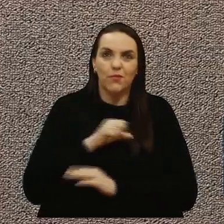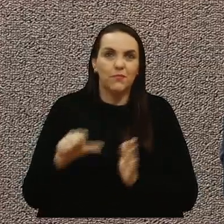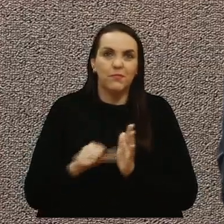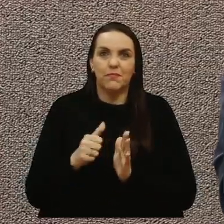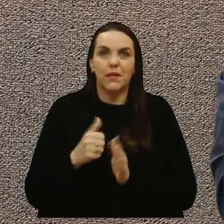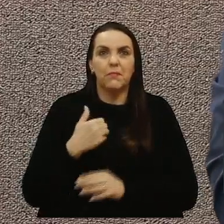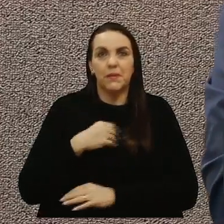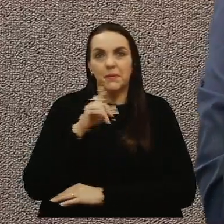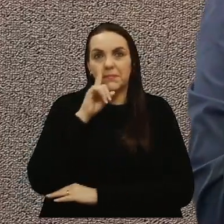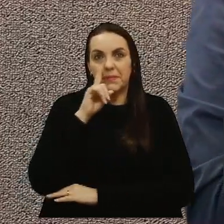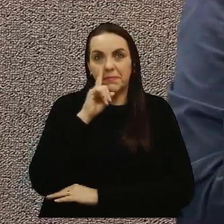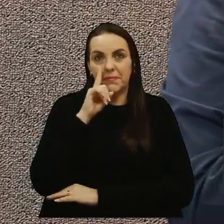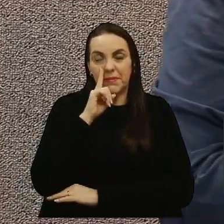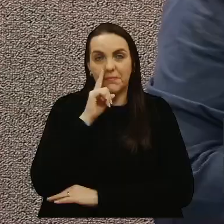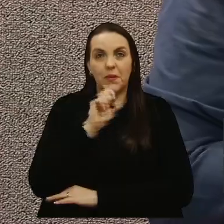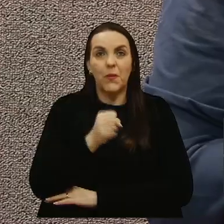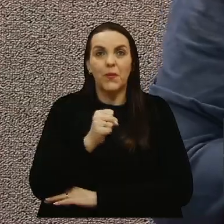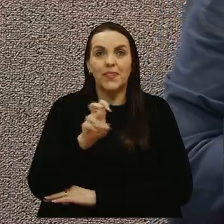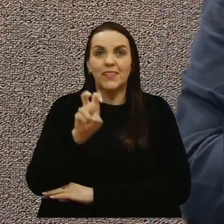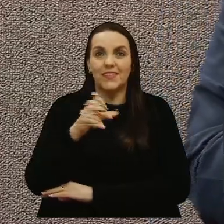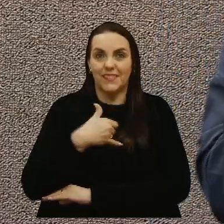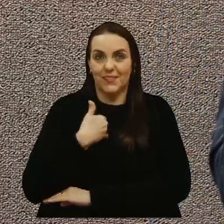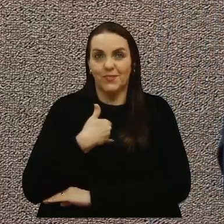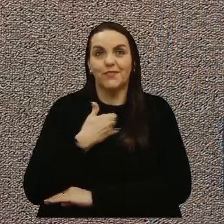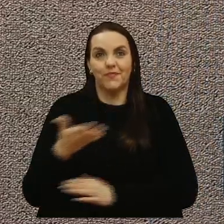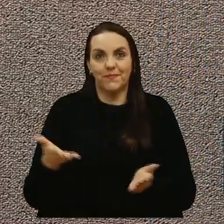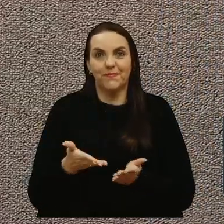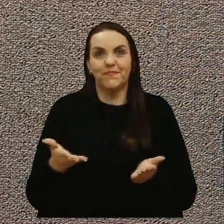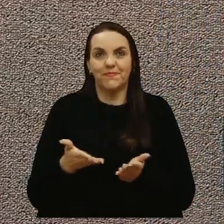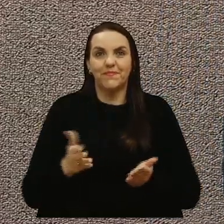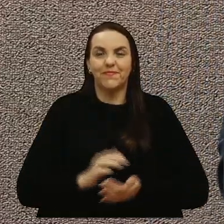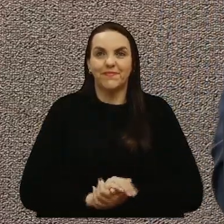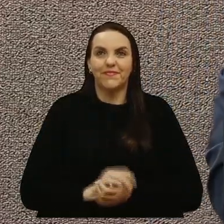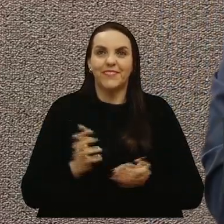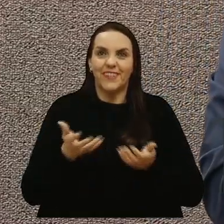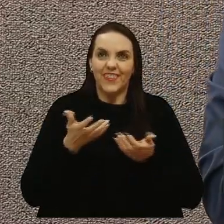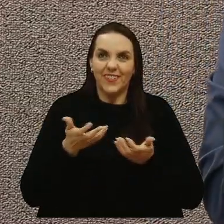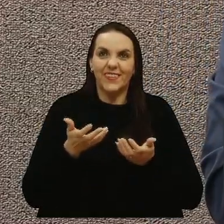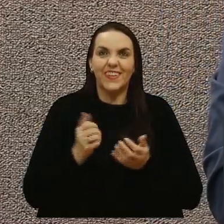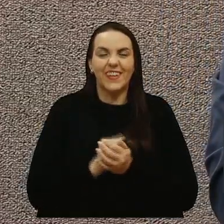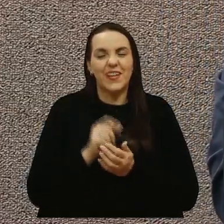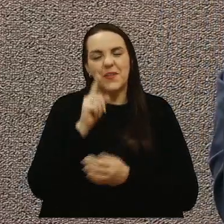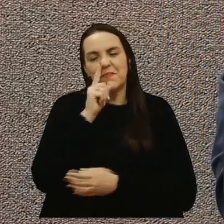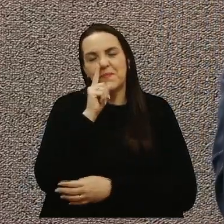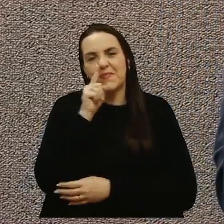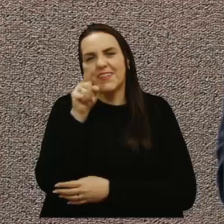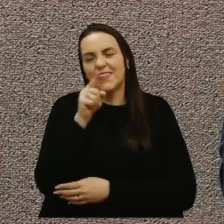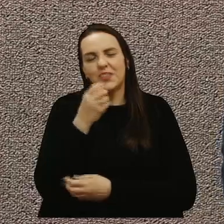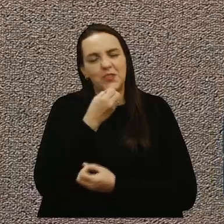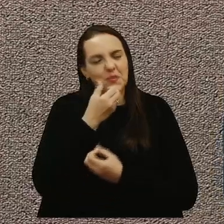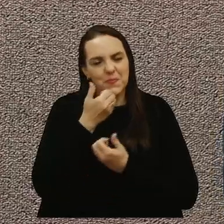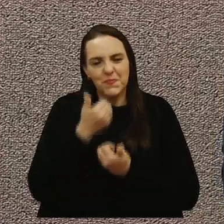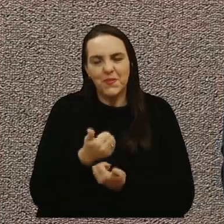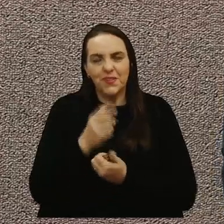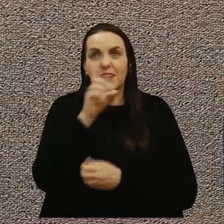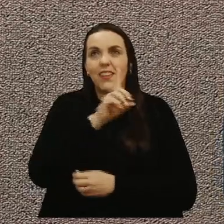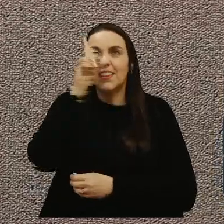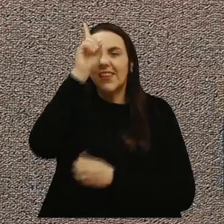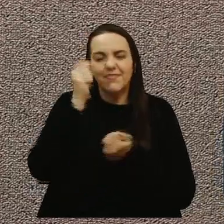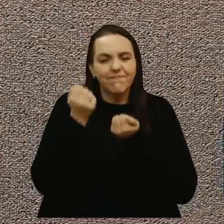Hoje ela faz 85 anos. 85 anos, e eu queria, mãe, lhe desejar tudo de bom, que Deus lhe